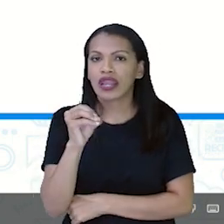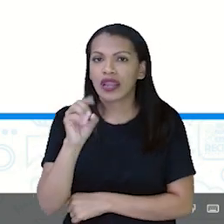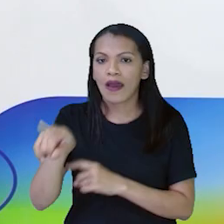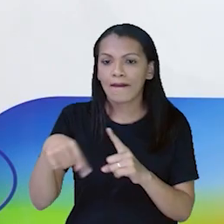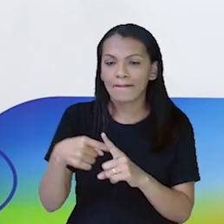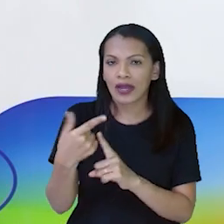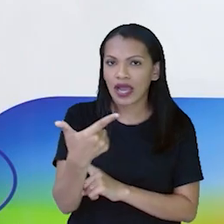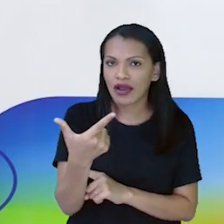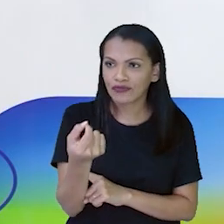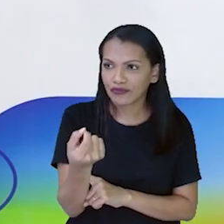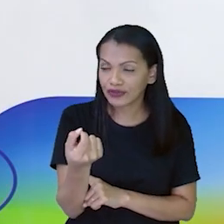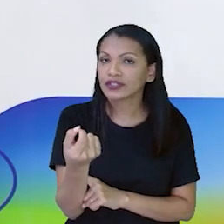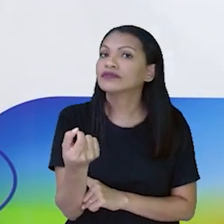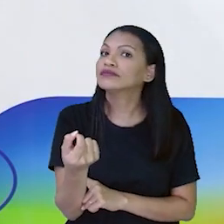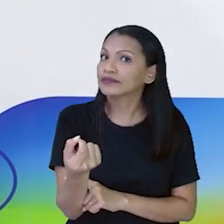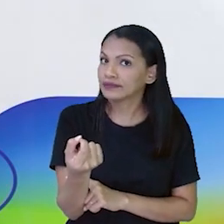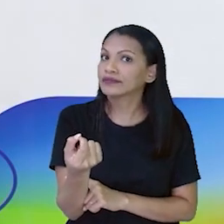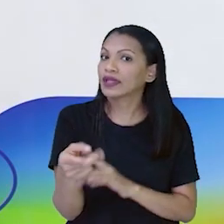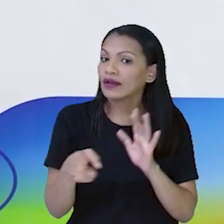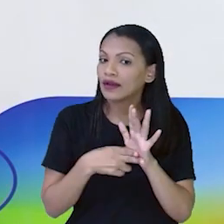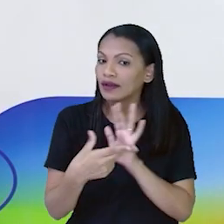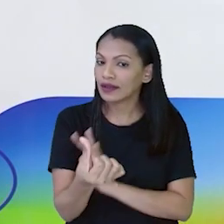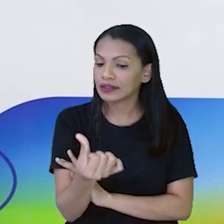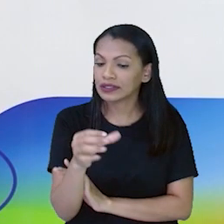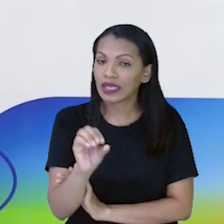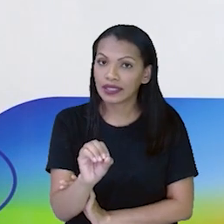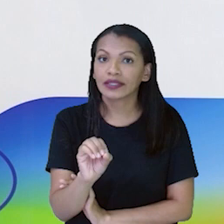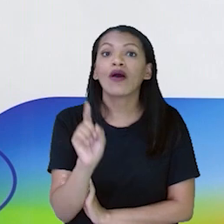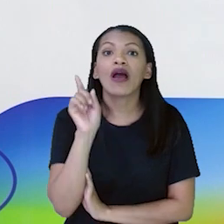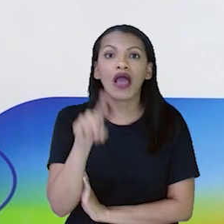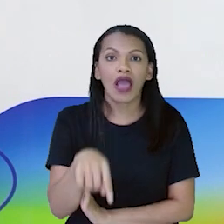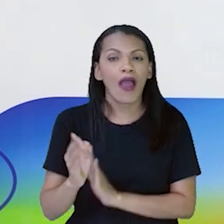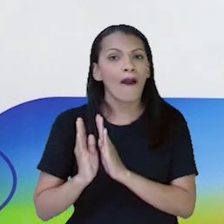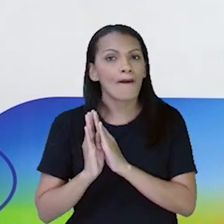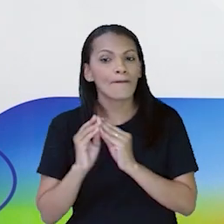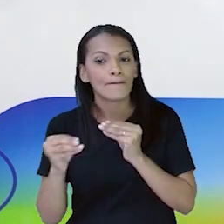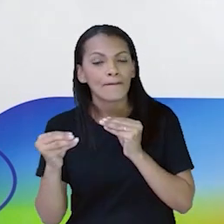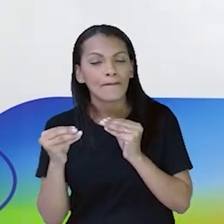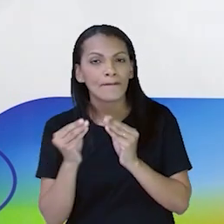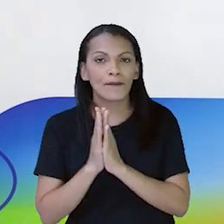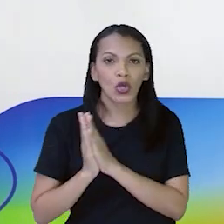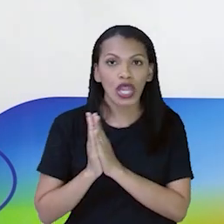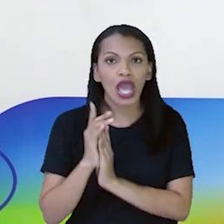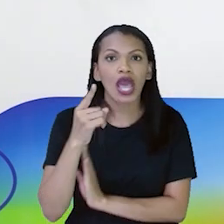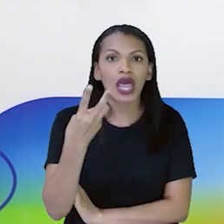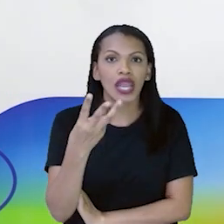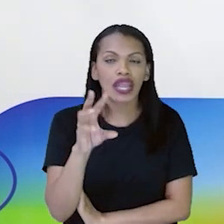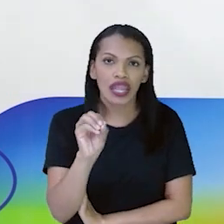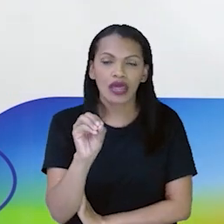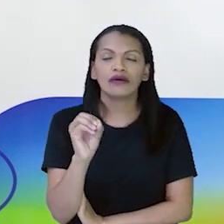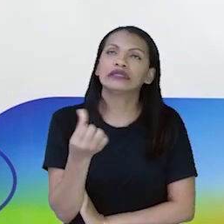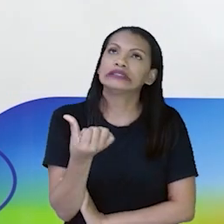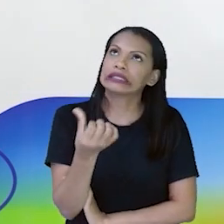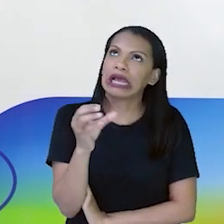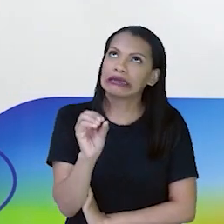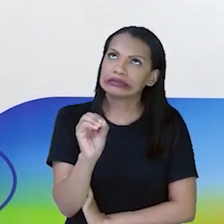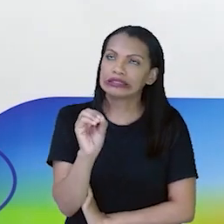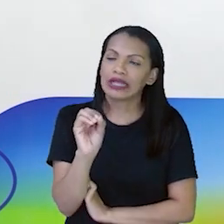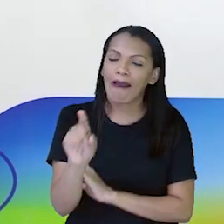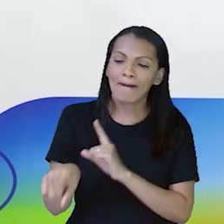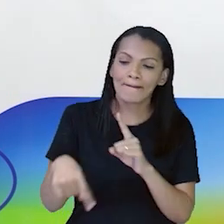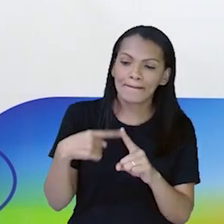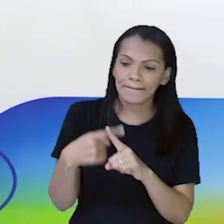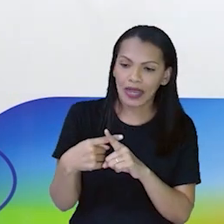estou no 60. Agora vem a boneca. A boneca foram 30, 60,